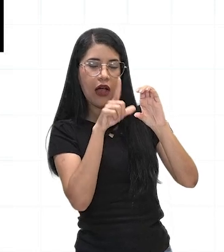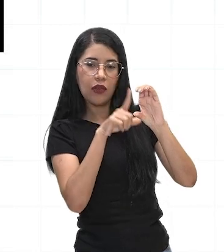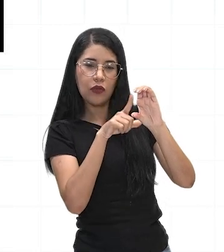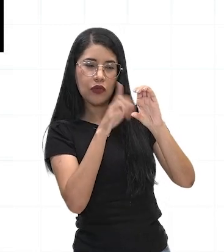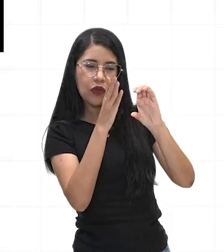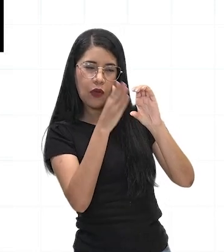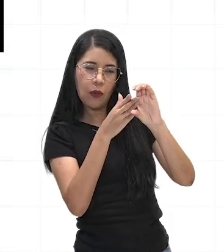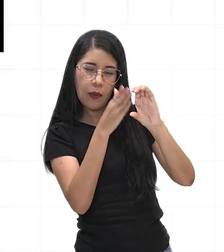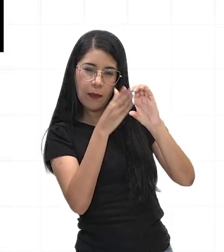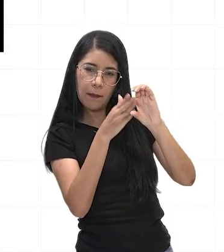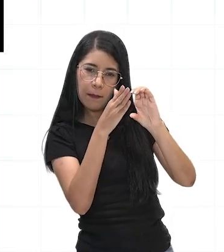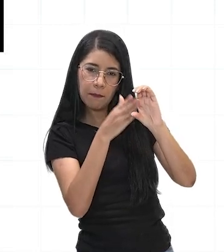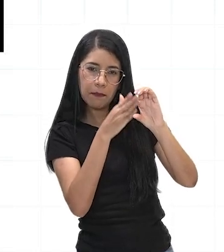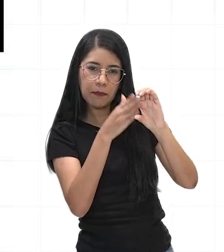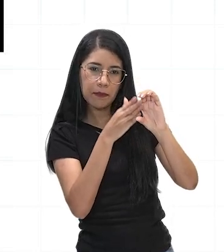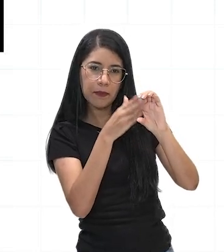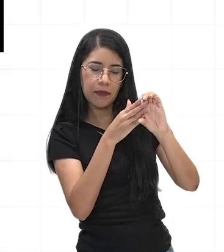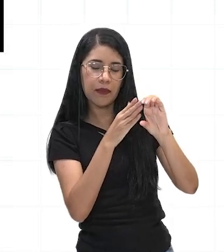né? Só